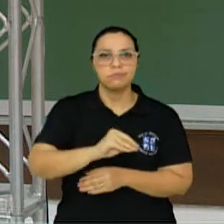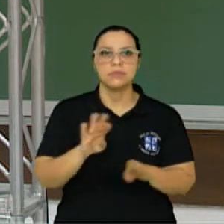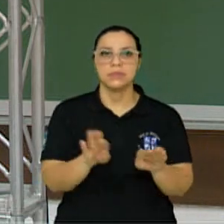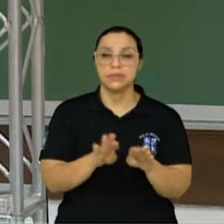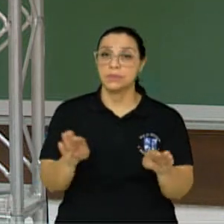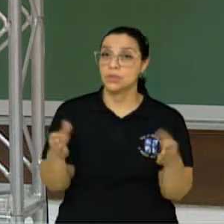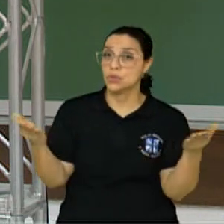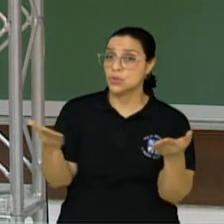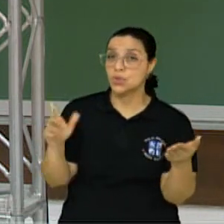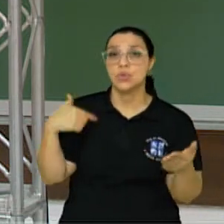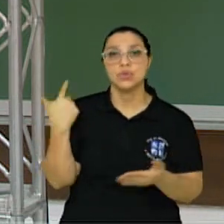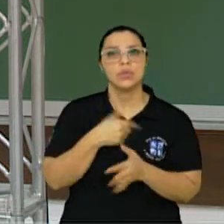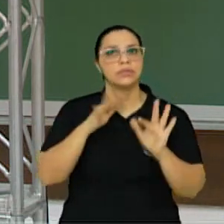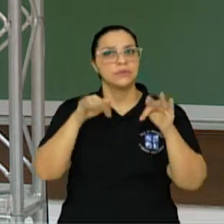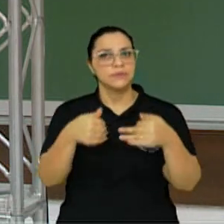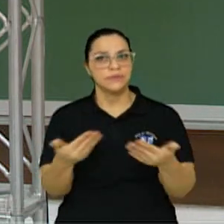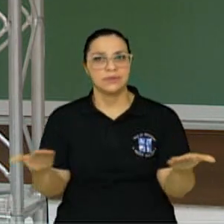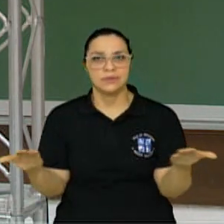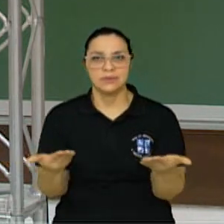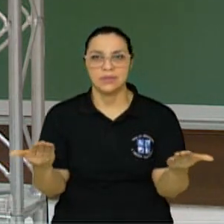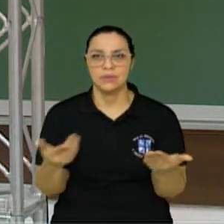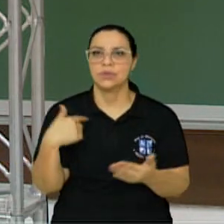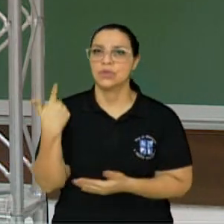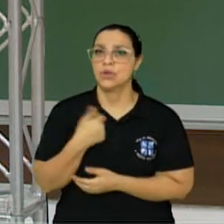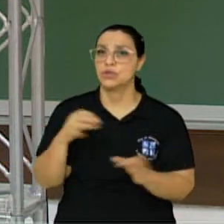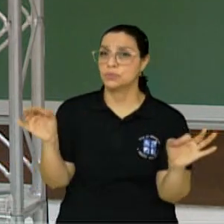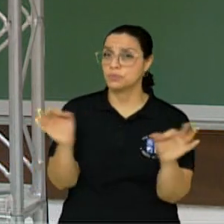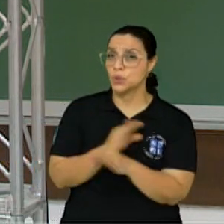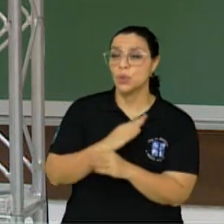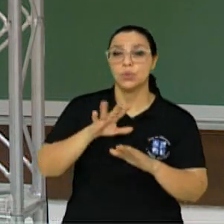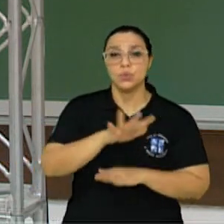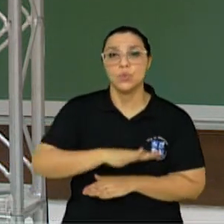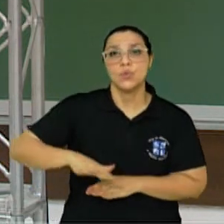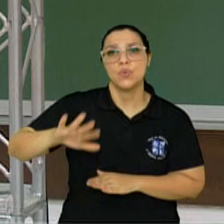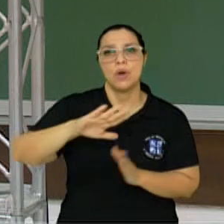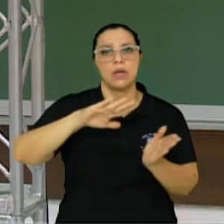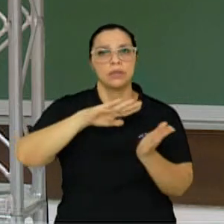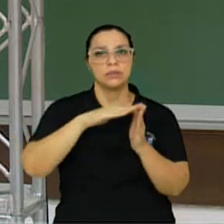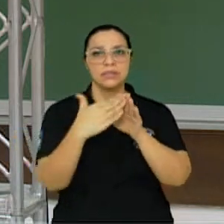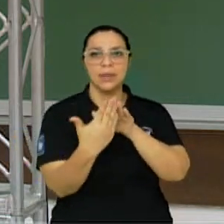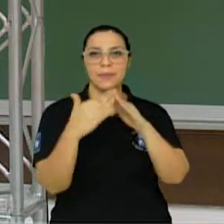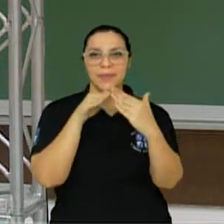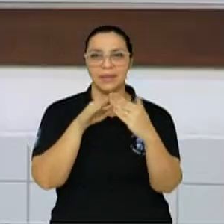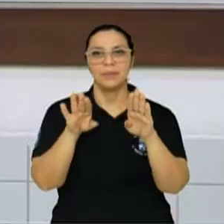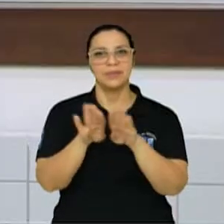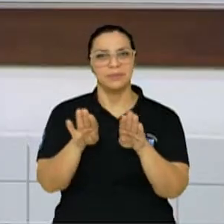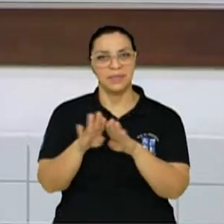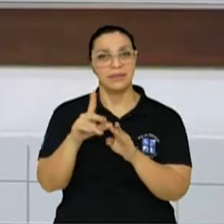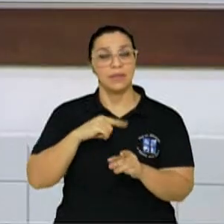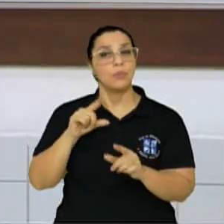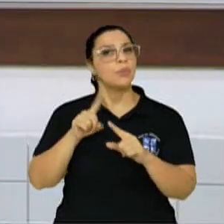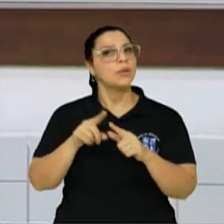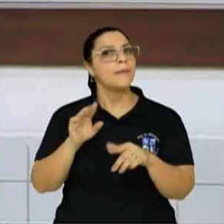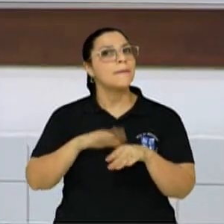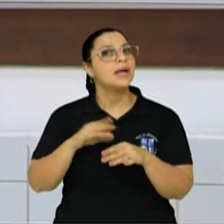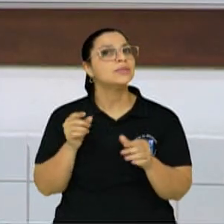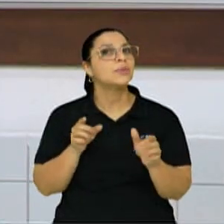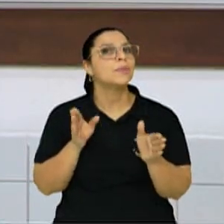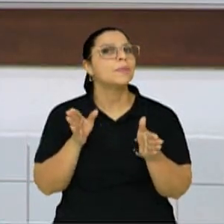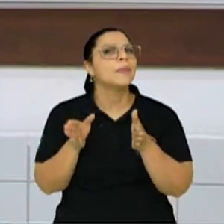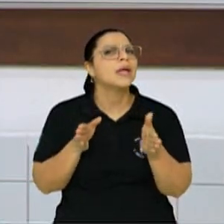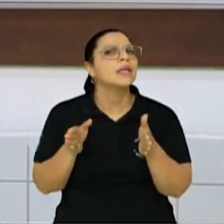E nós terminamos aí mais uma parte de área de superfície de uma pirâmide. Por que eu disse mais uma